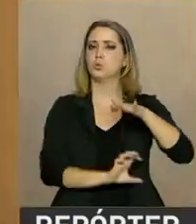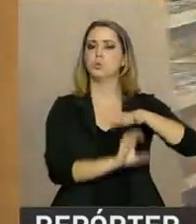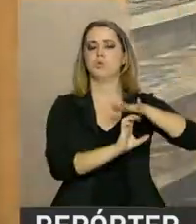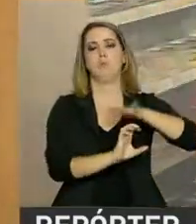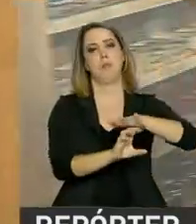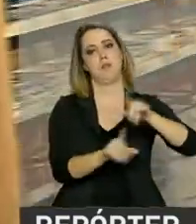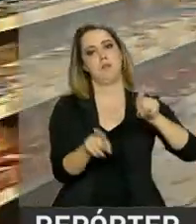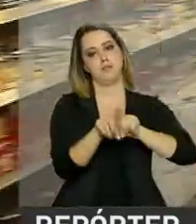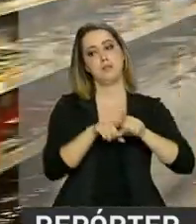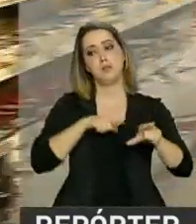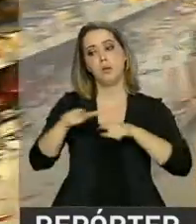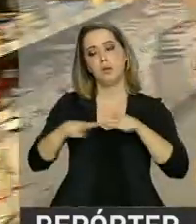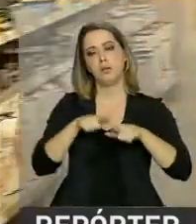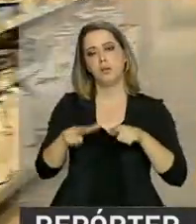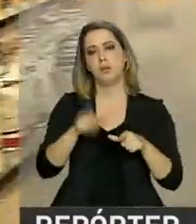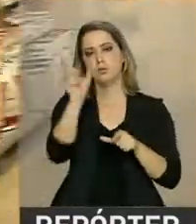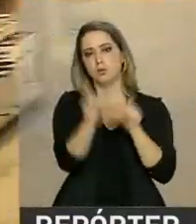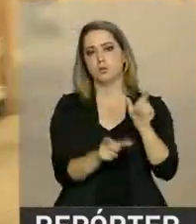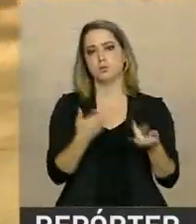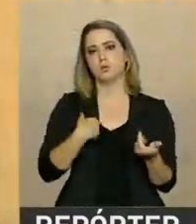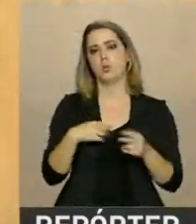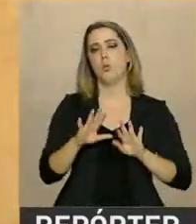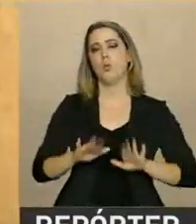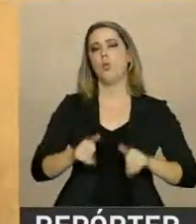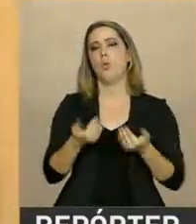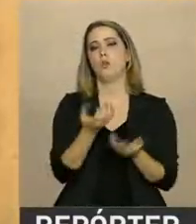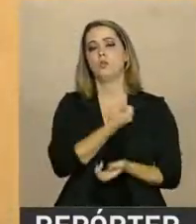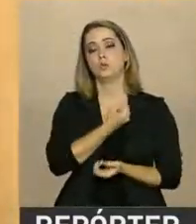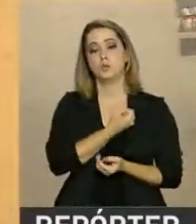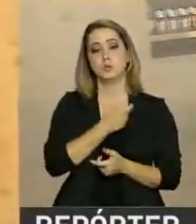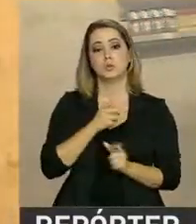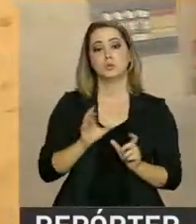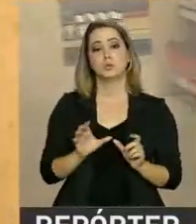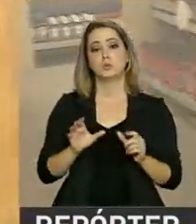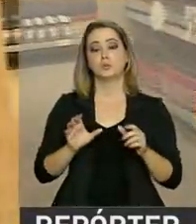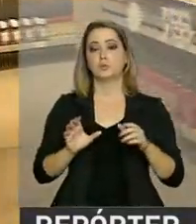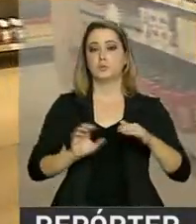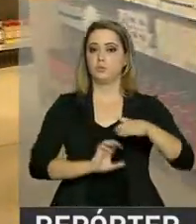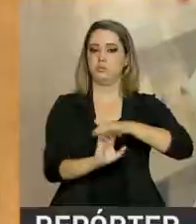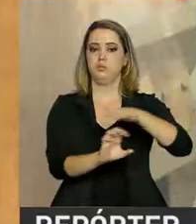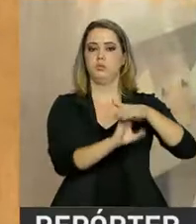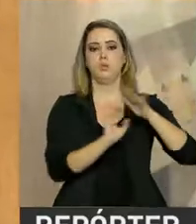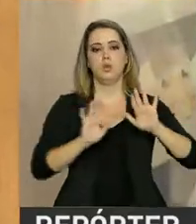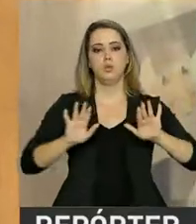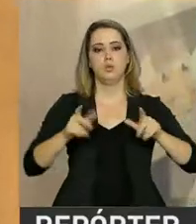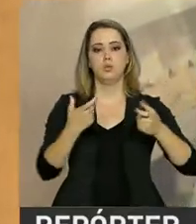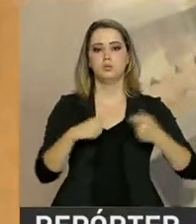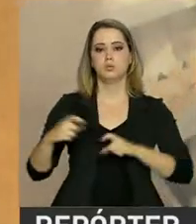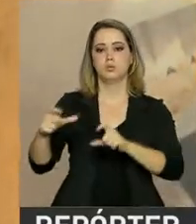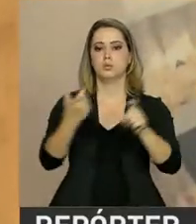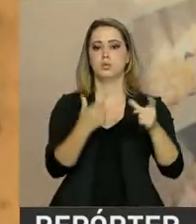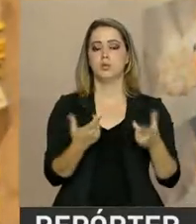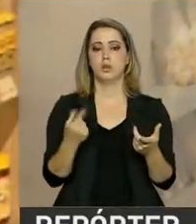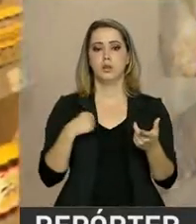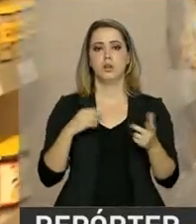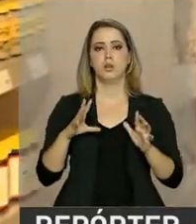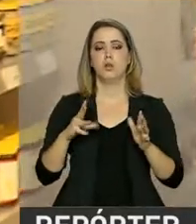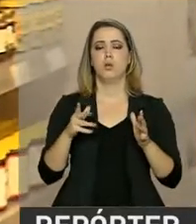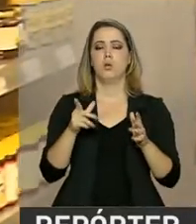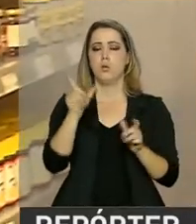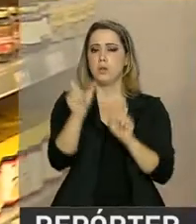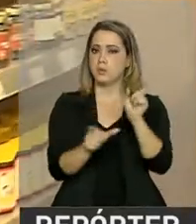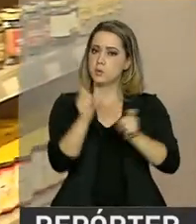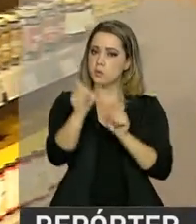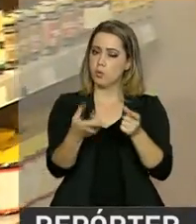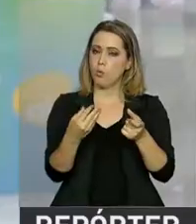Nela constam dados como o número de empresas, em que municípios estão localizadas, o ramo de atividade e a quantidade